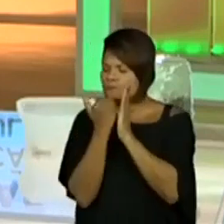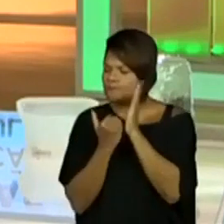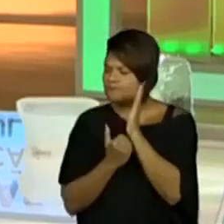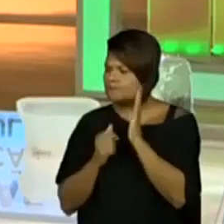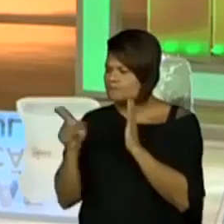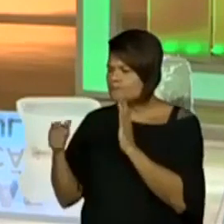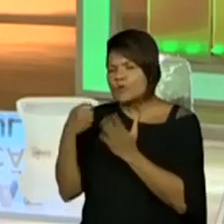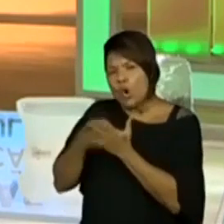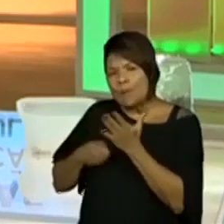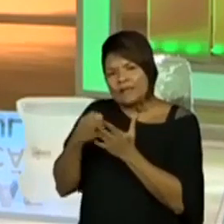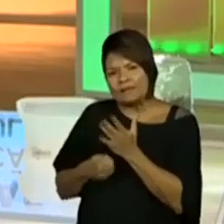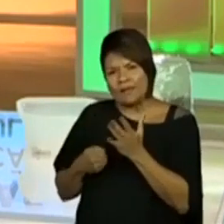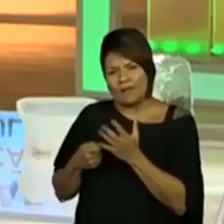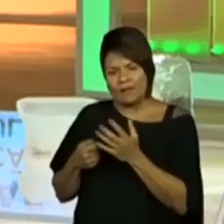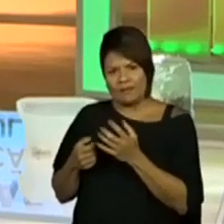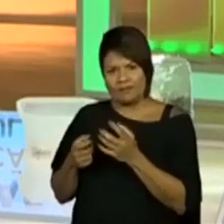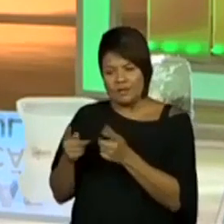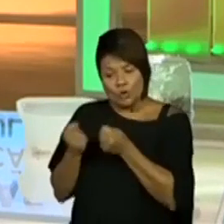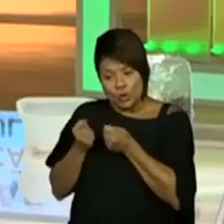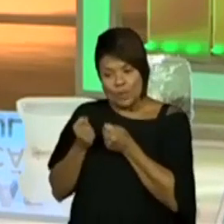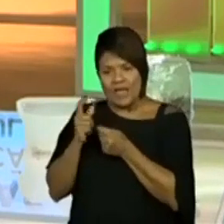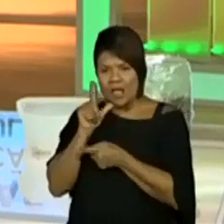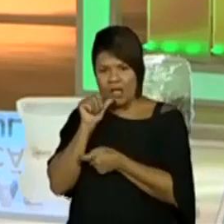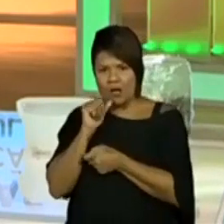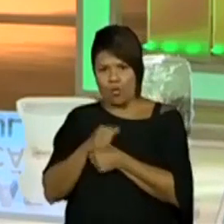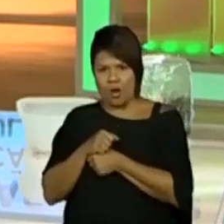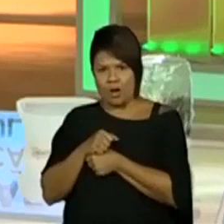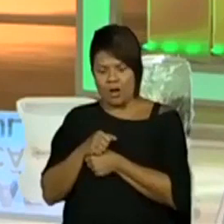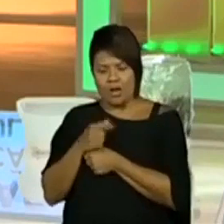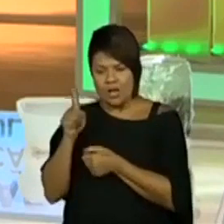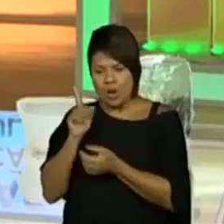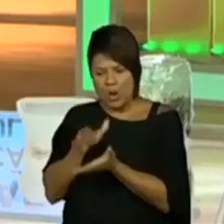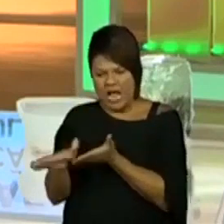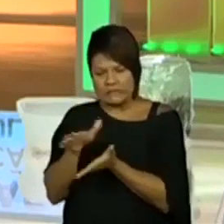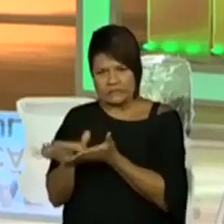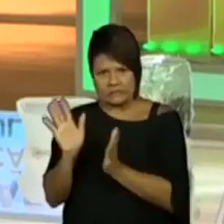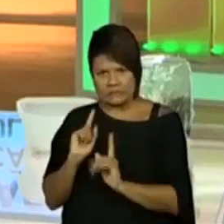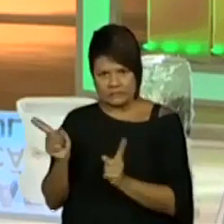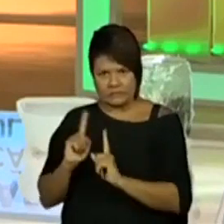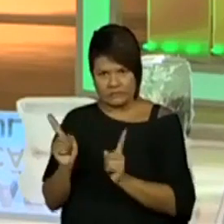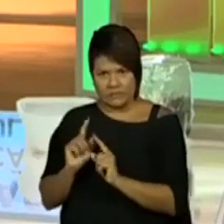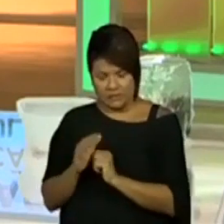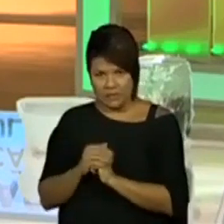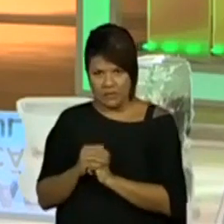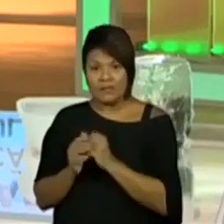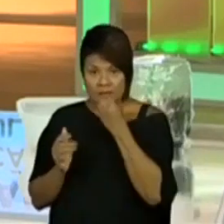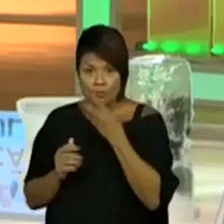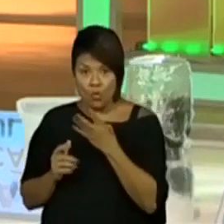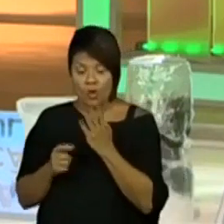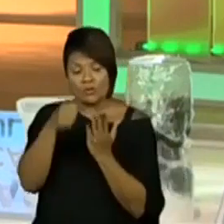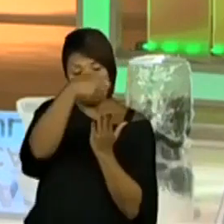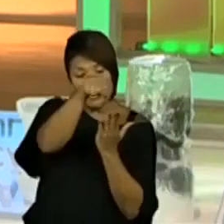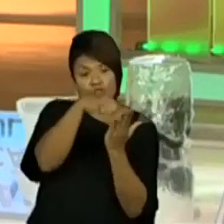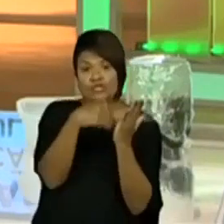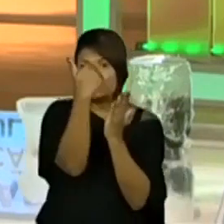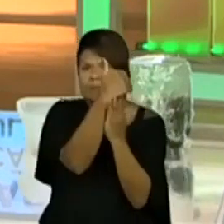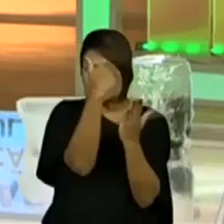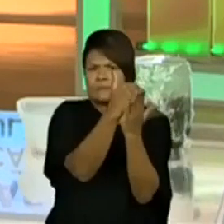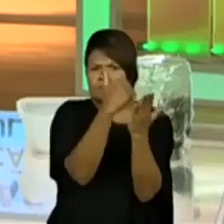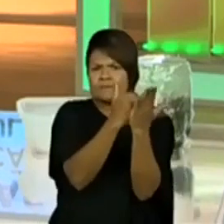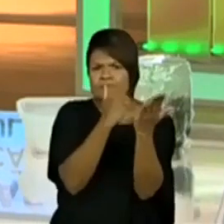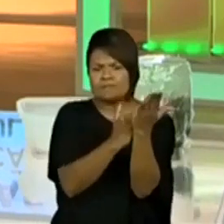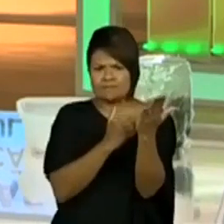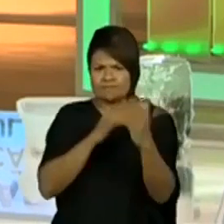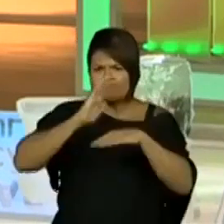Eu tenho certeza que conversando, você vai conseguir registrar um passo a passo dessas ações aí no seu